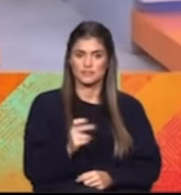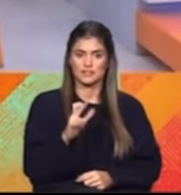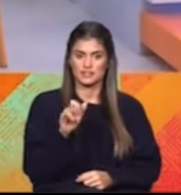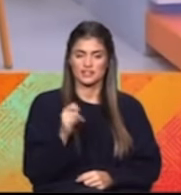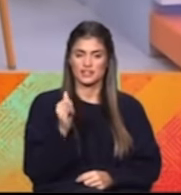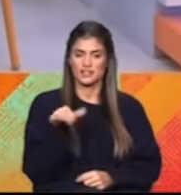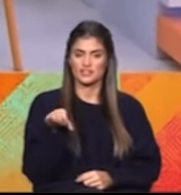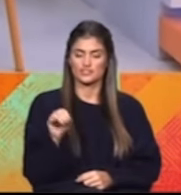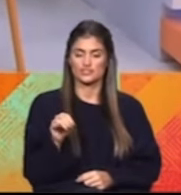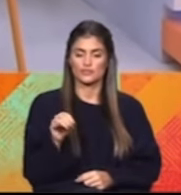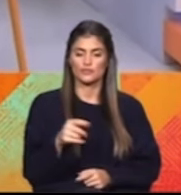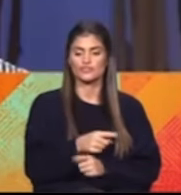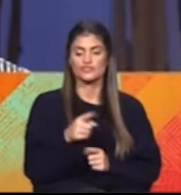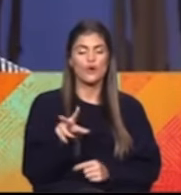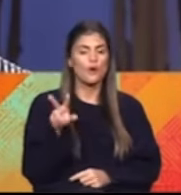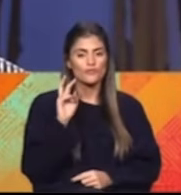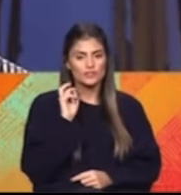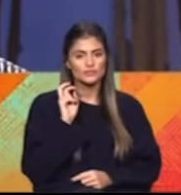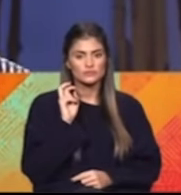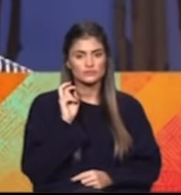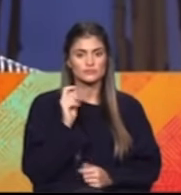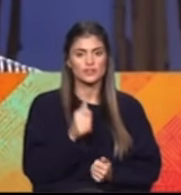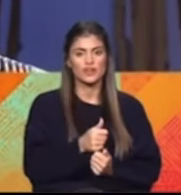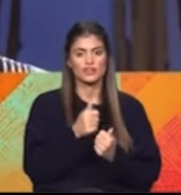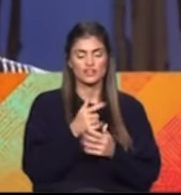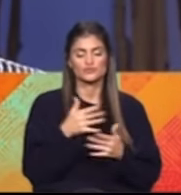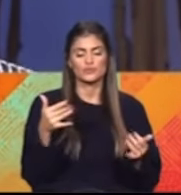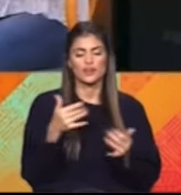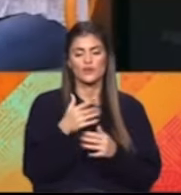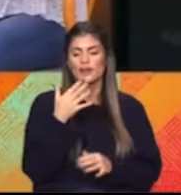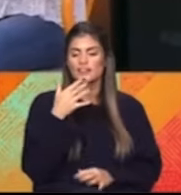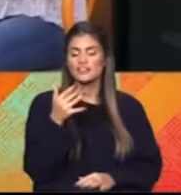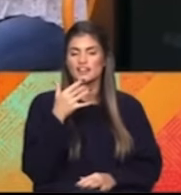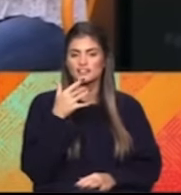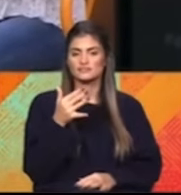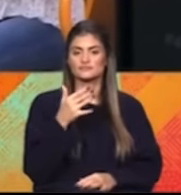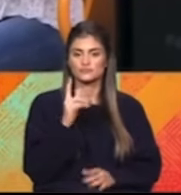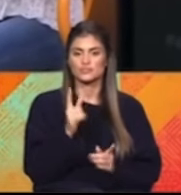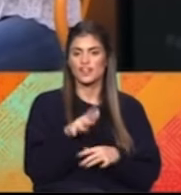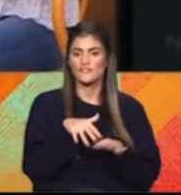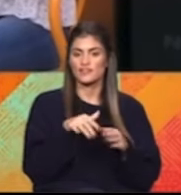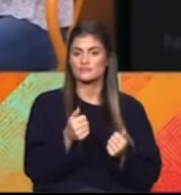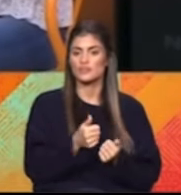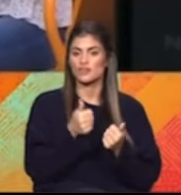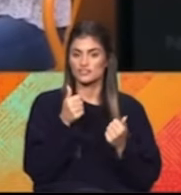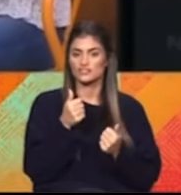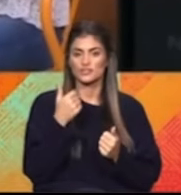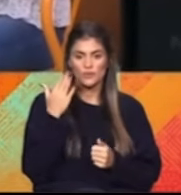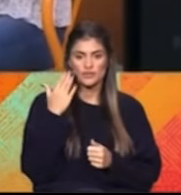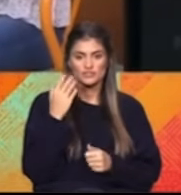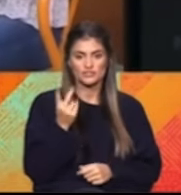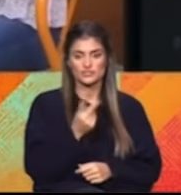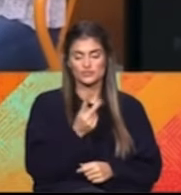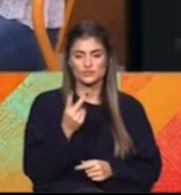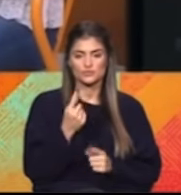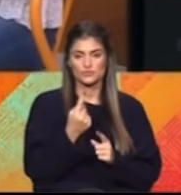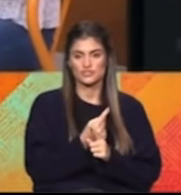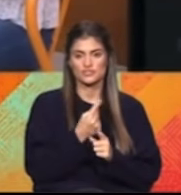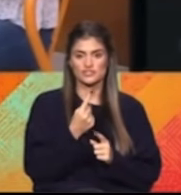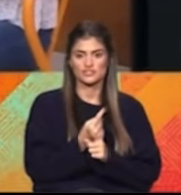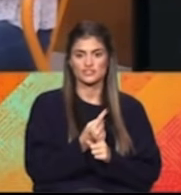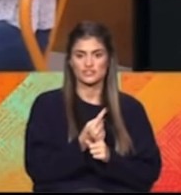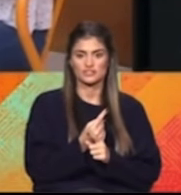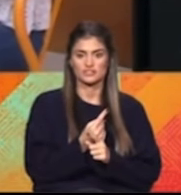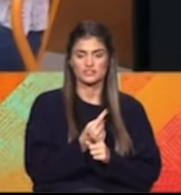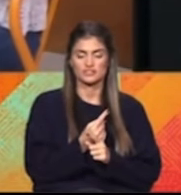vocês ouvem-no melhor a tocar ou a cantar? O que é que ele faz melhor? Ah, eu acho que ambas as coisas, ele